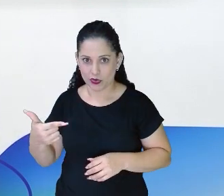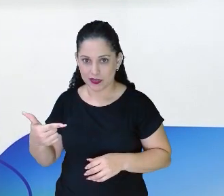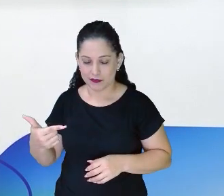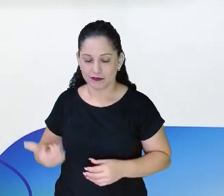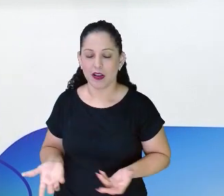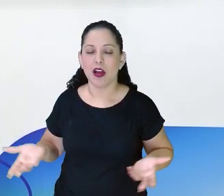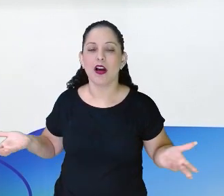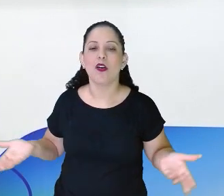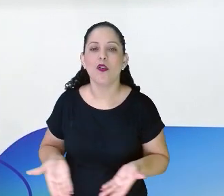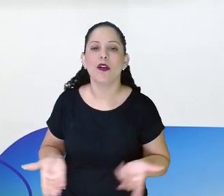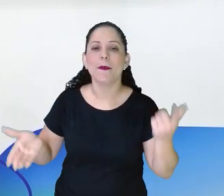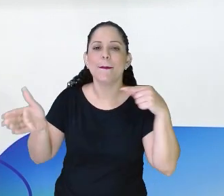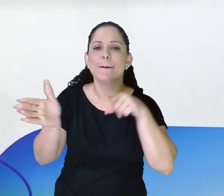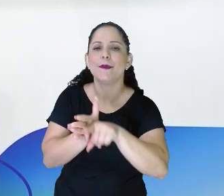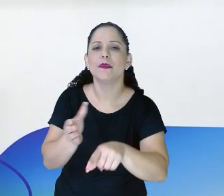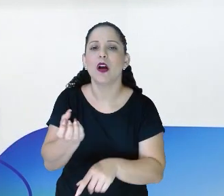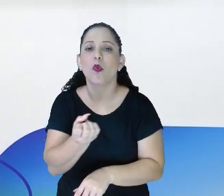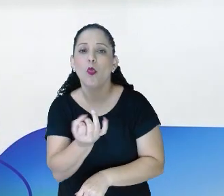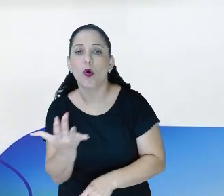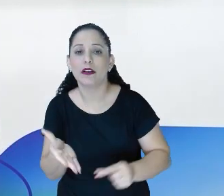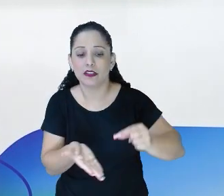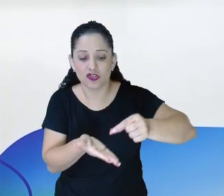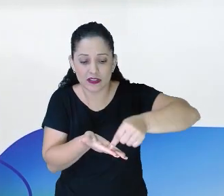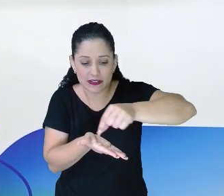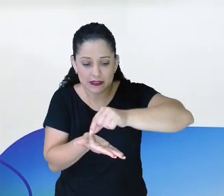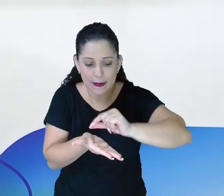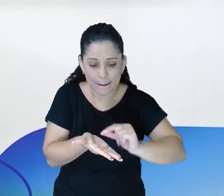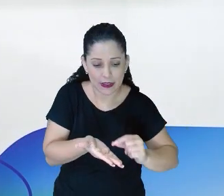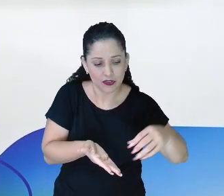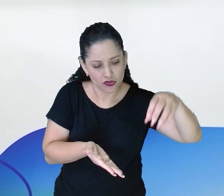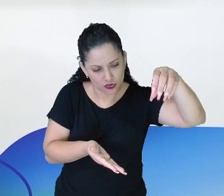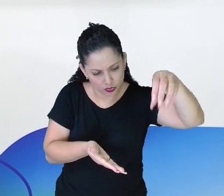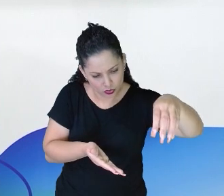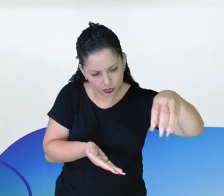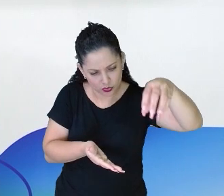em cada casinha da minha mancala?